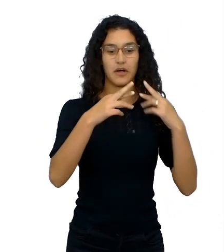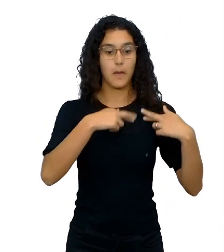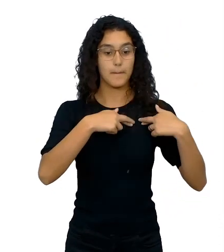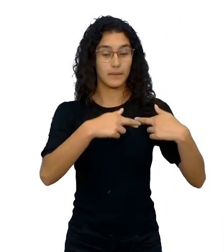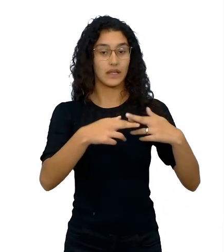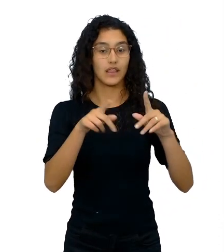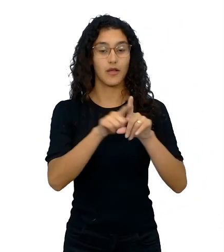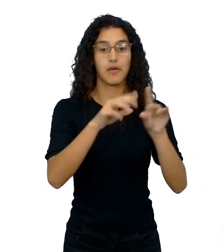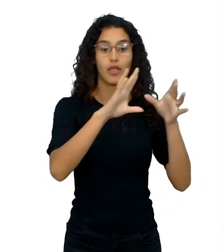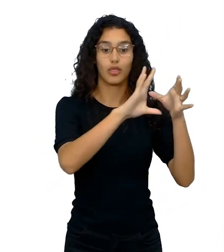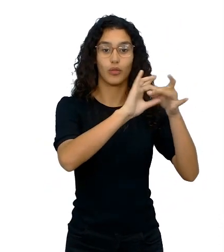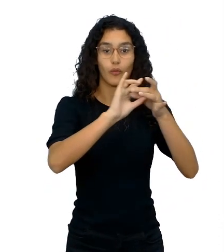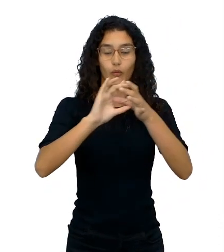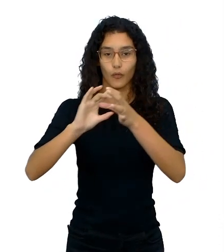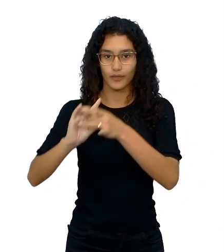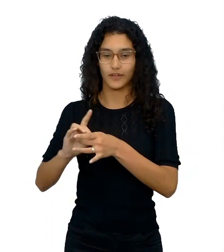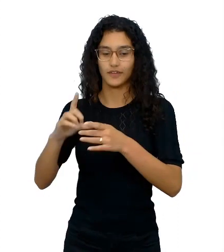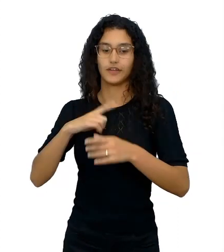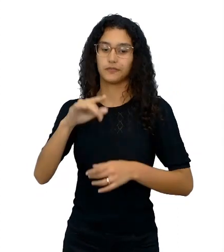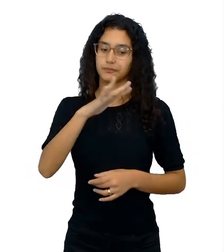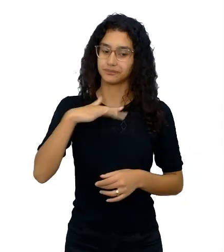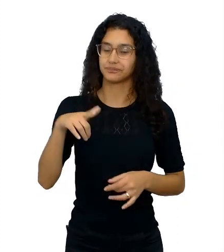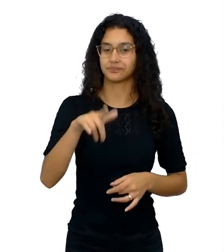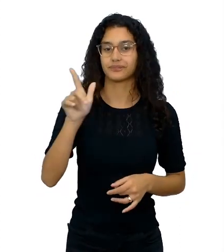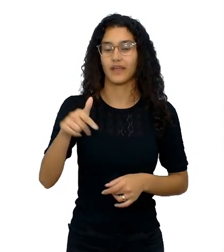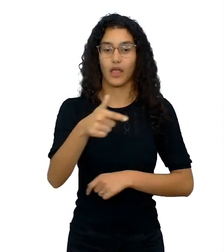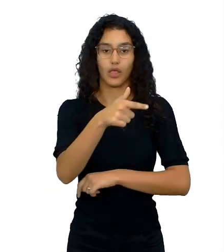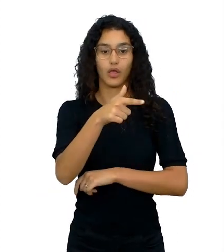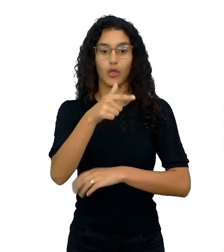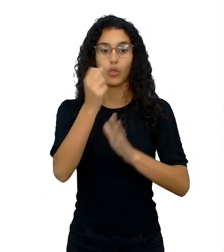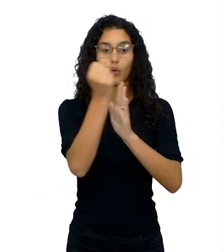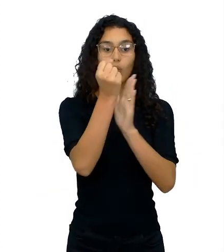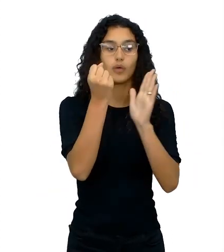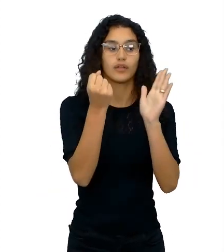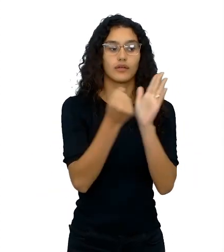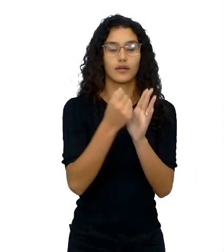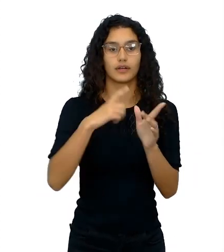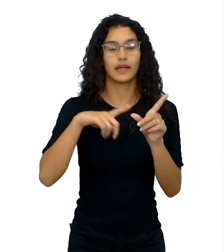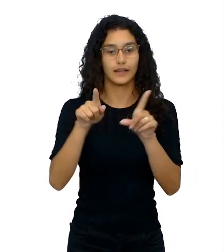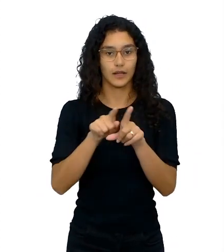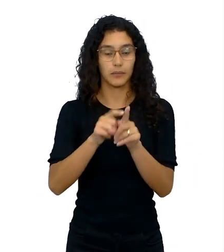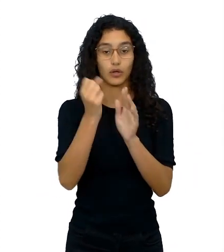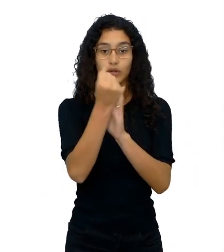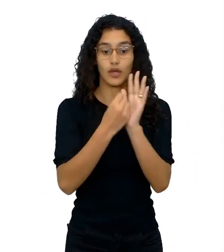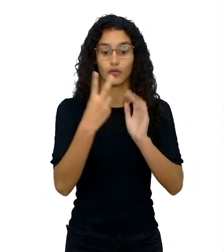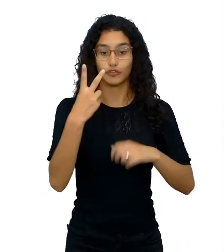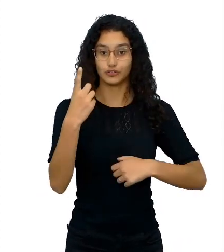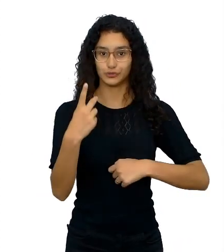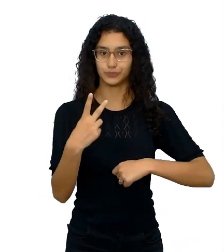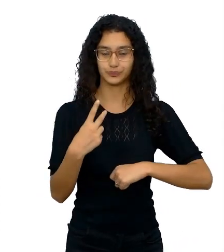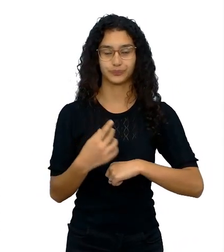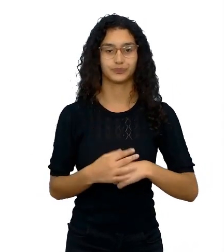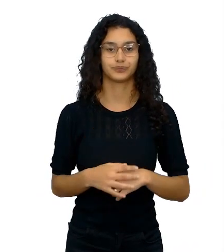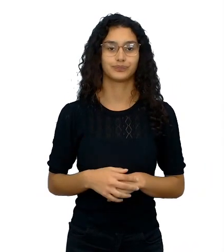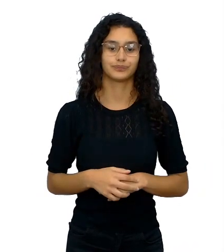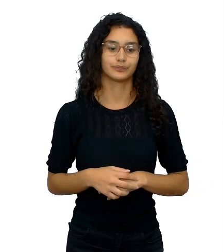no contexto dessa galerinha que é do século, da era digital, no século XXI. Tá?